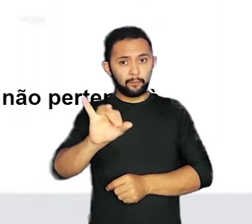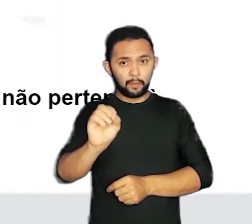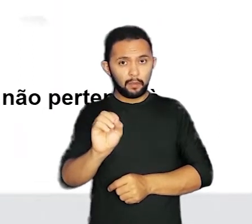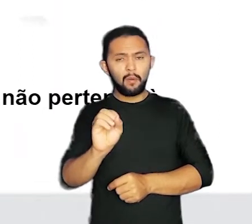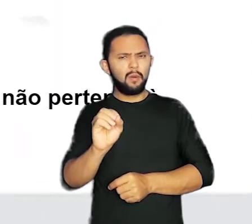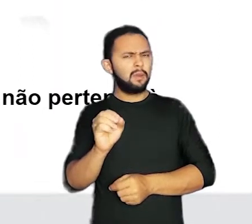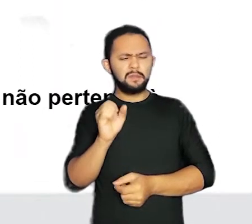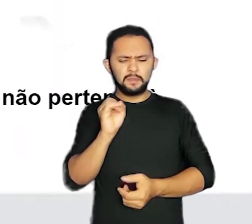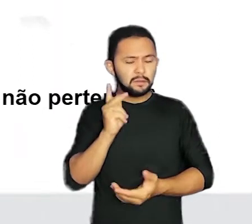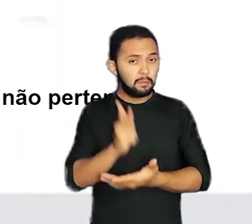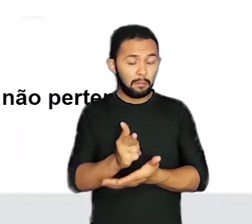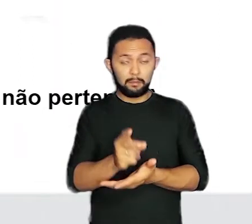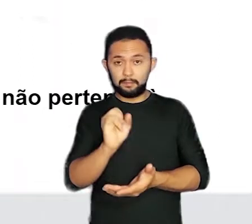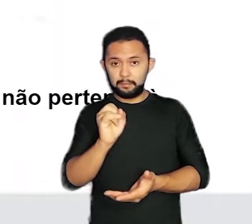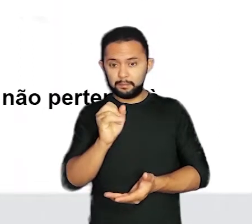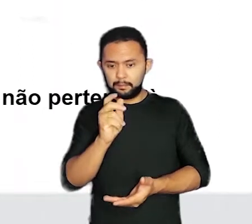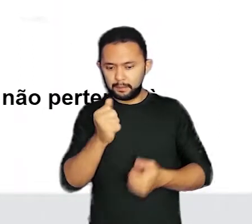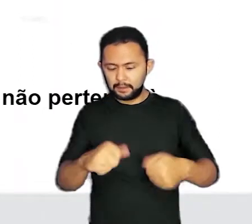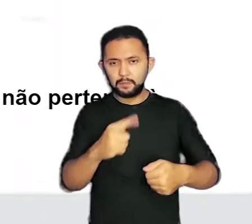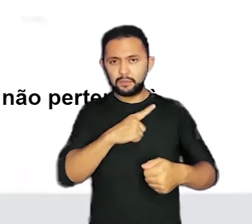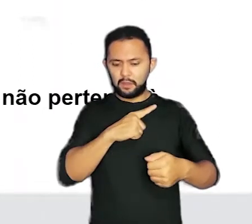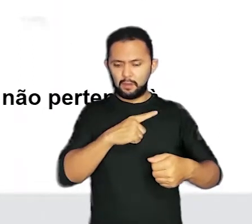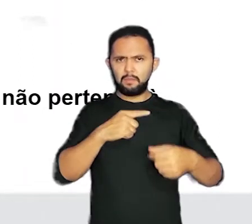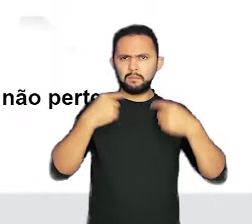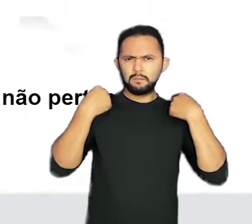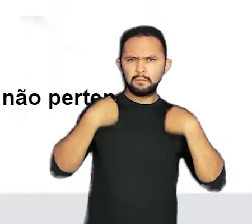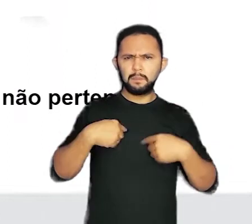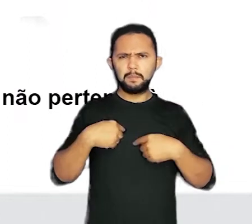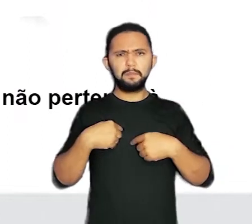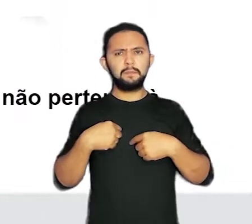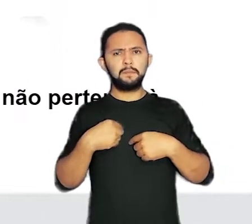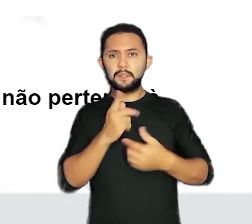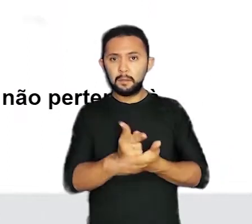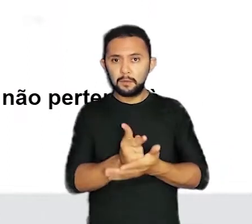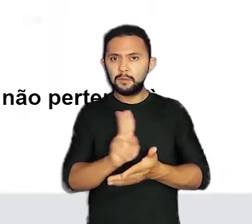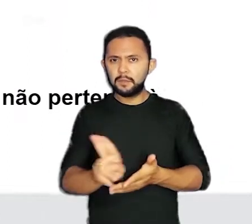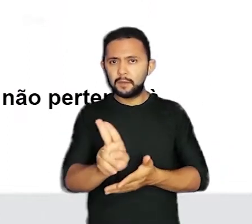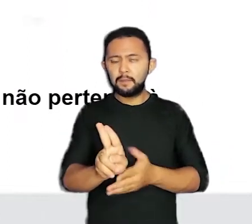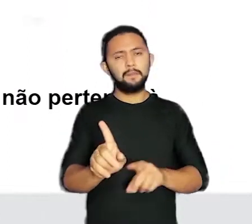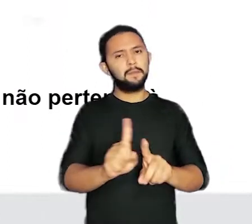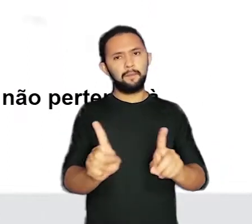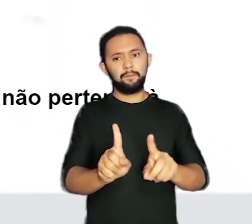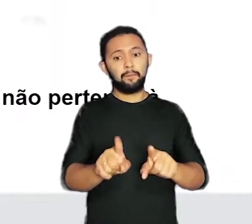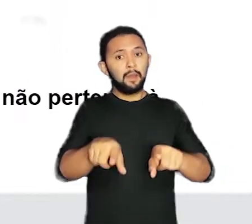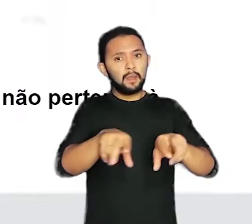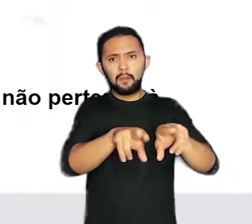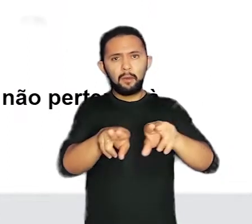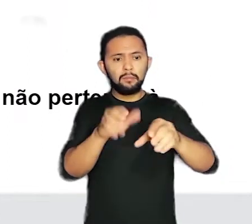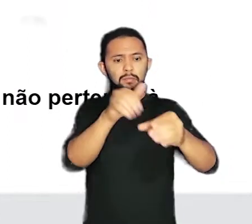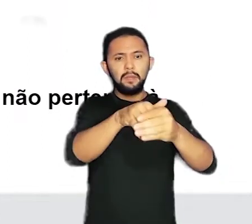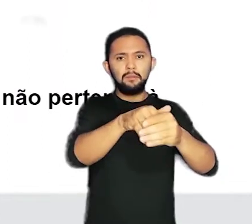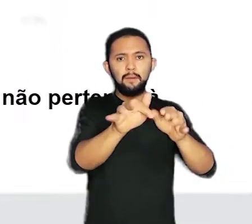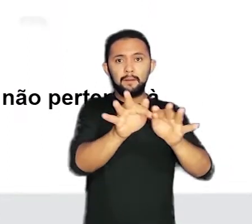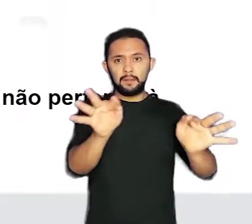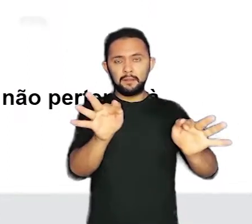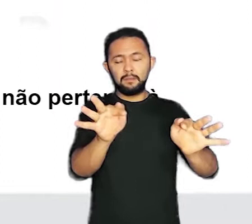gente usar sempre acessórios? Não. Os termos acessórios também, eles não fazem obrigação de estarem presentes dentro da